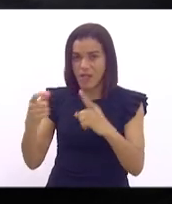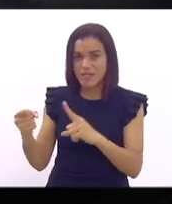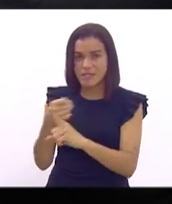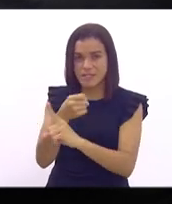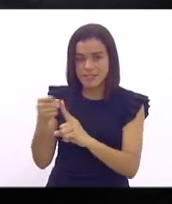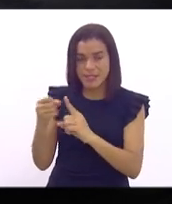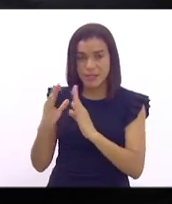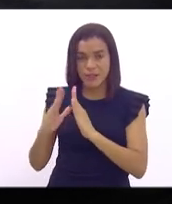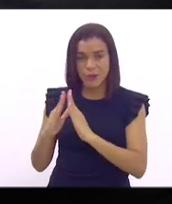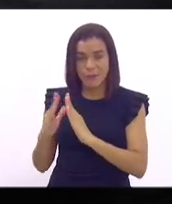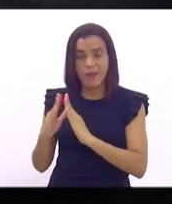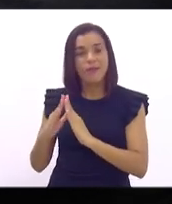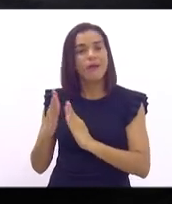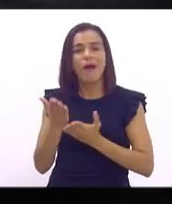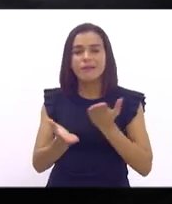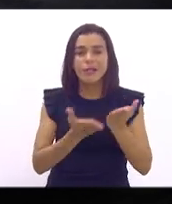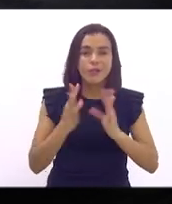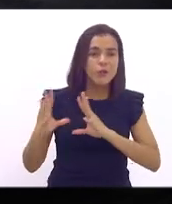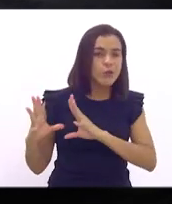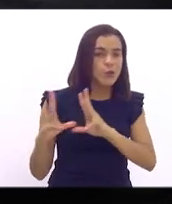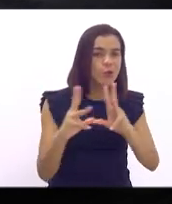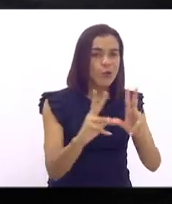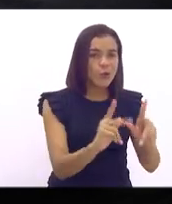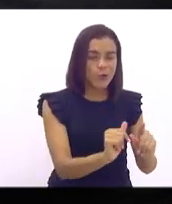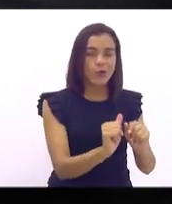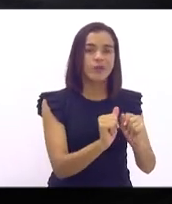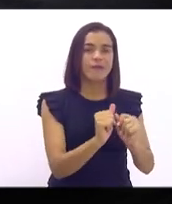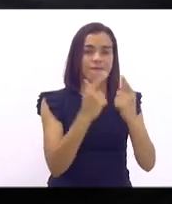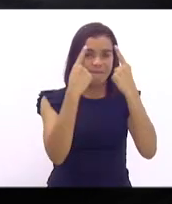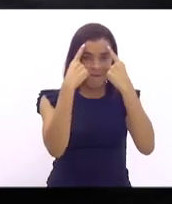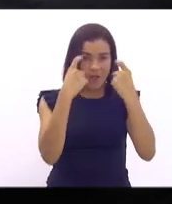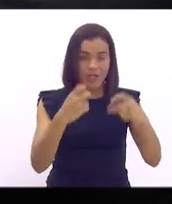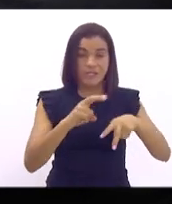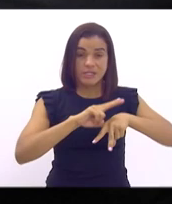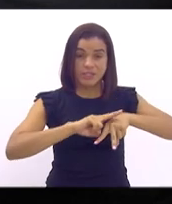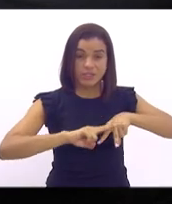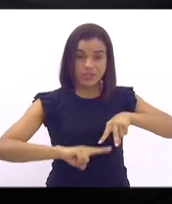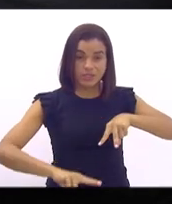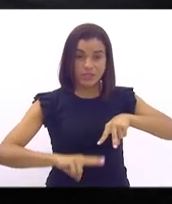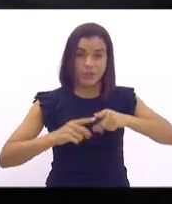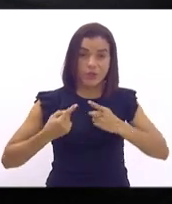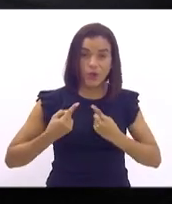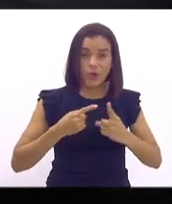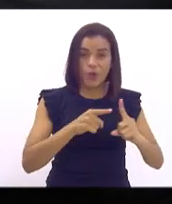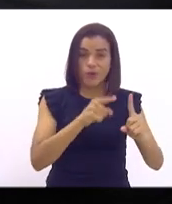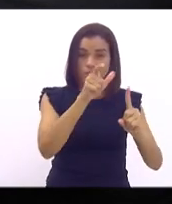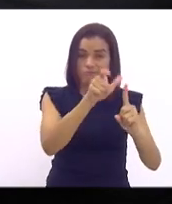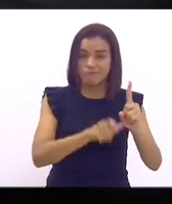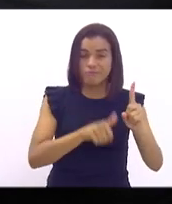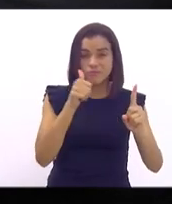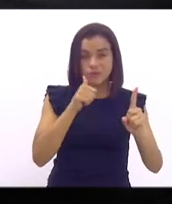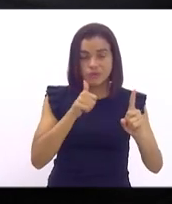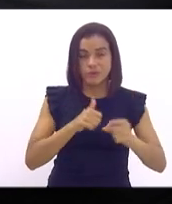doméstica e atende todos os casos de violência de gênero contra as mulheres.